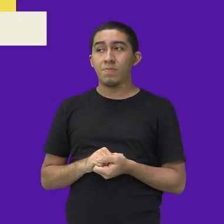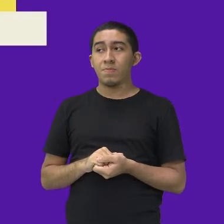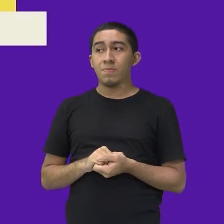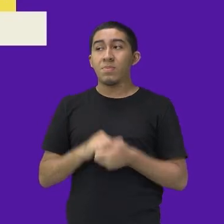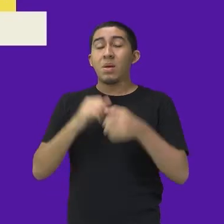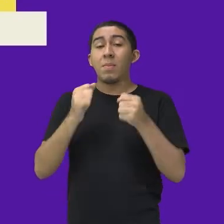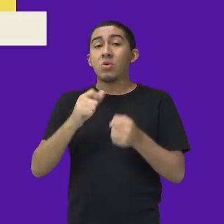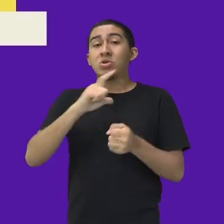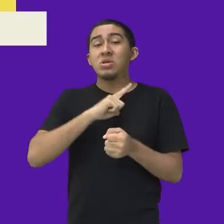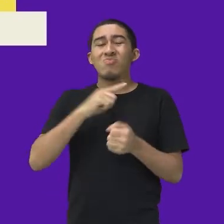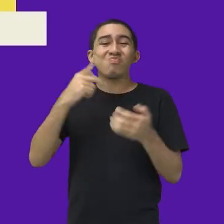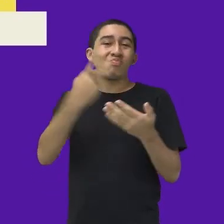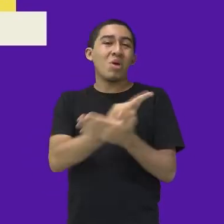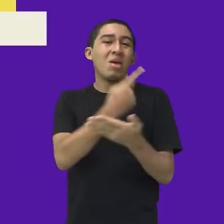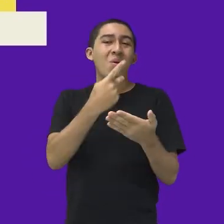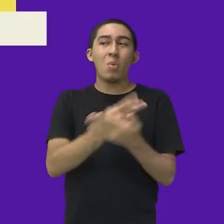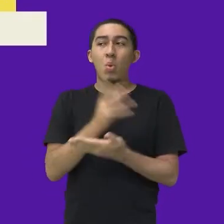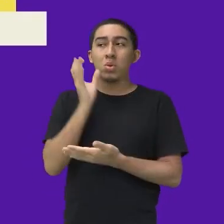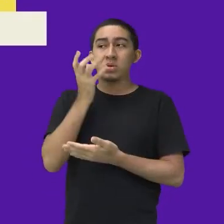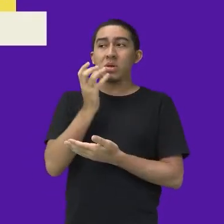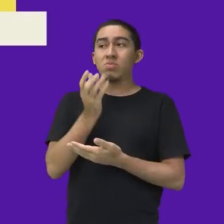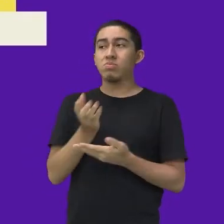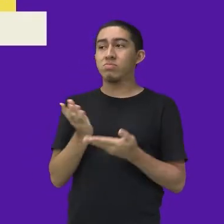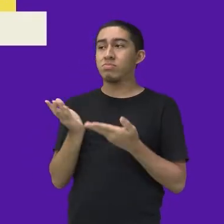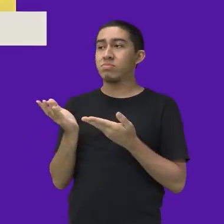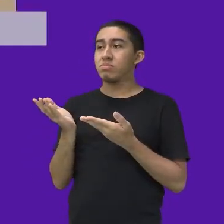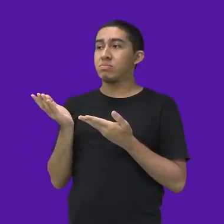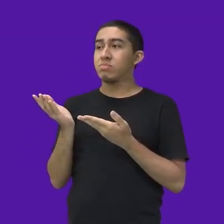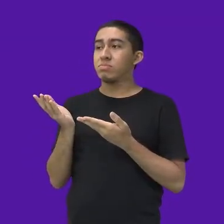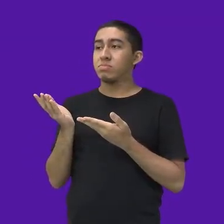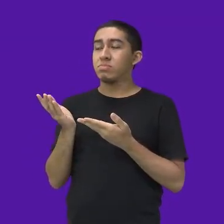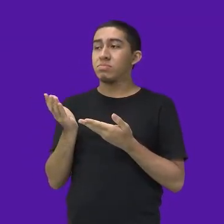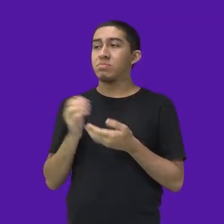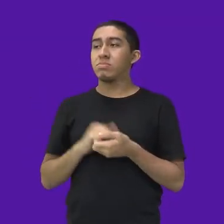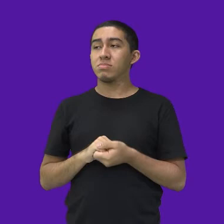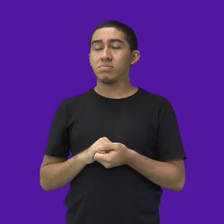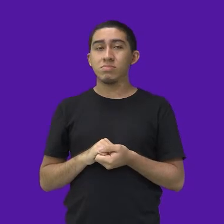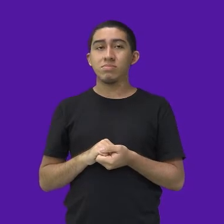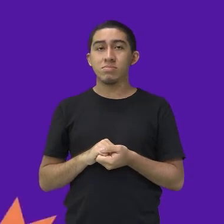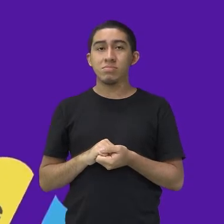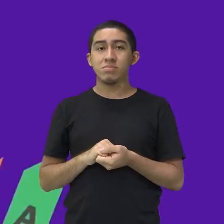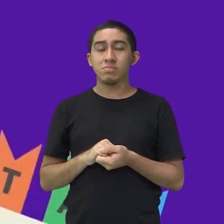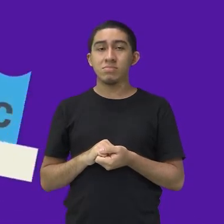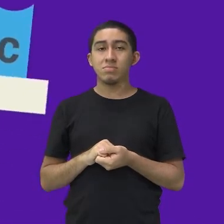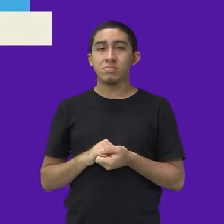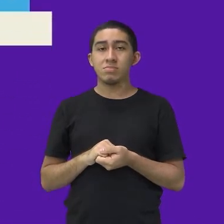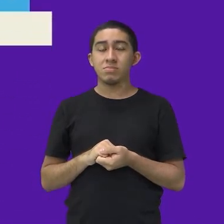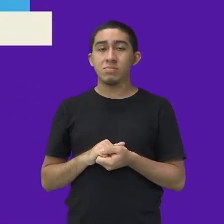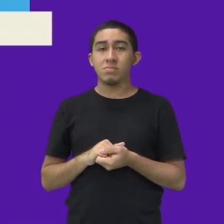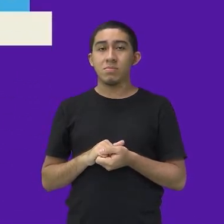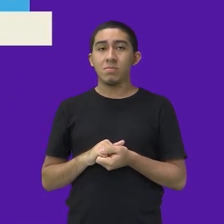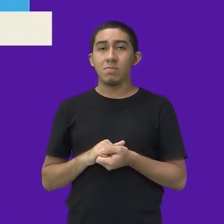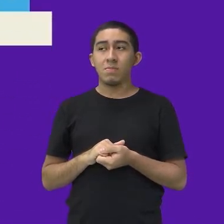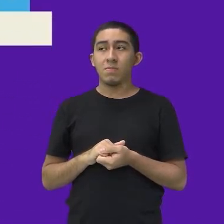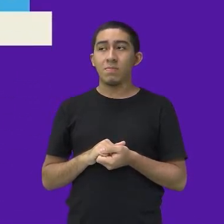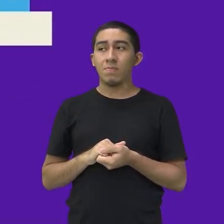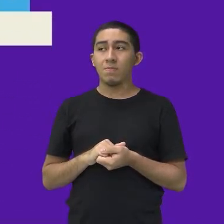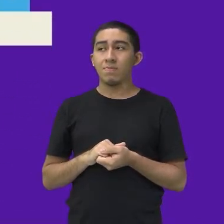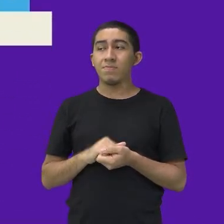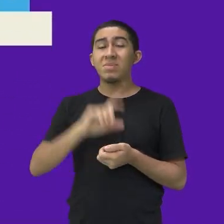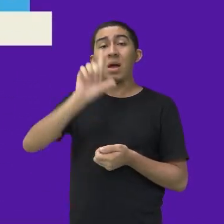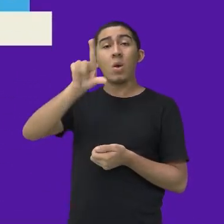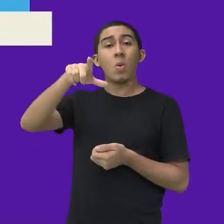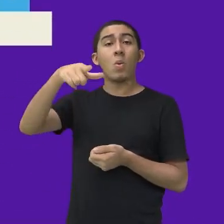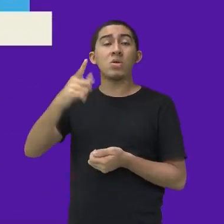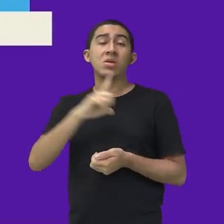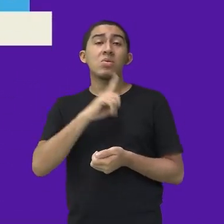pode ocasionar um erro, olha só. Era para ser citosina, guanina, ficou adenina, timina. Na inserção,